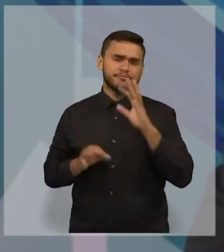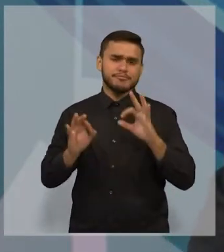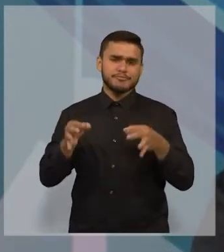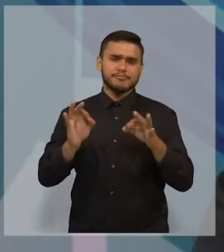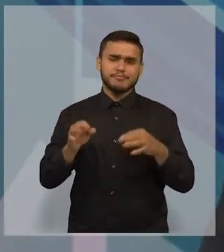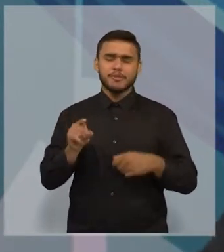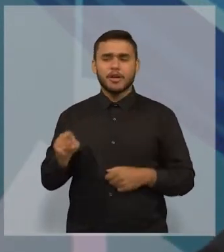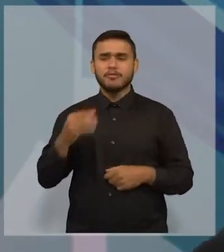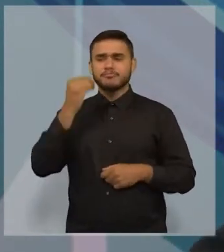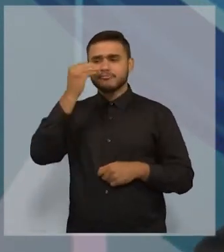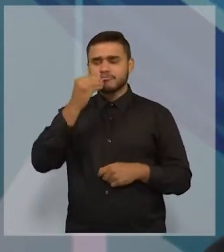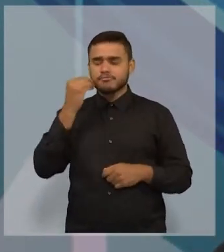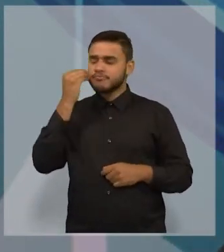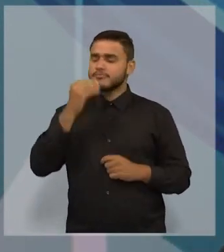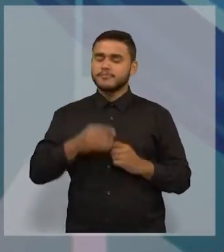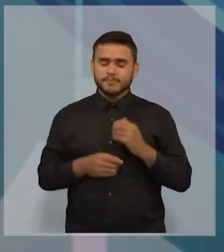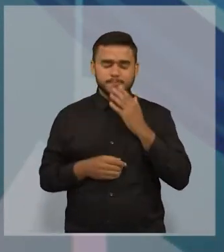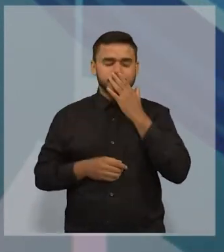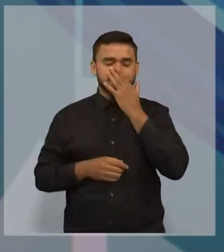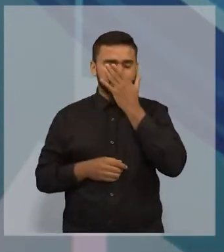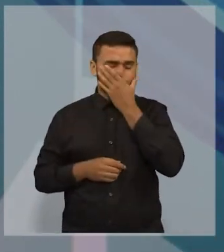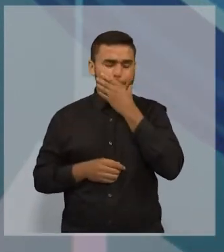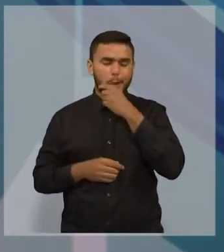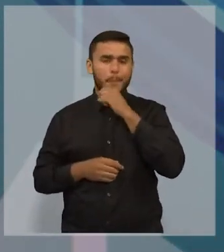tentou tirar, né,